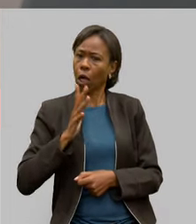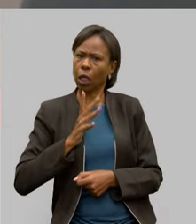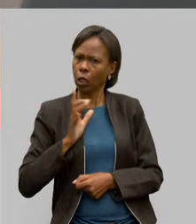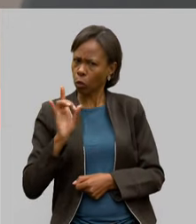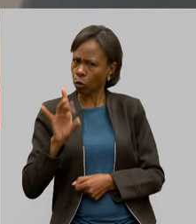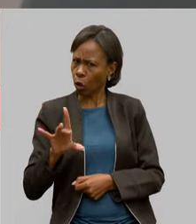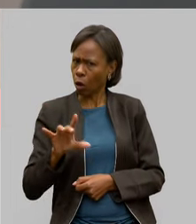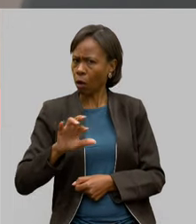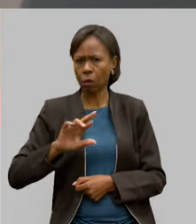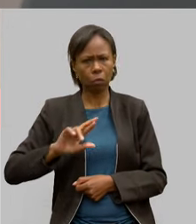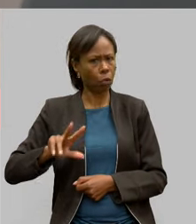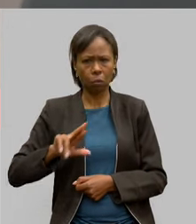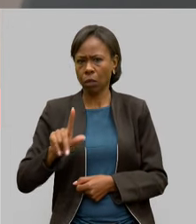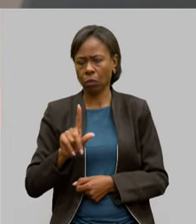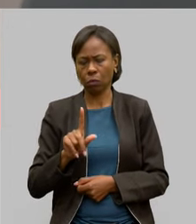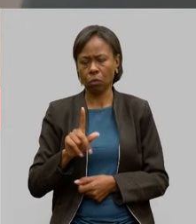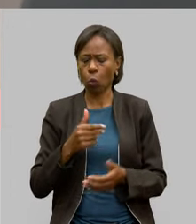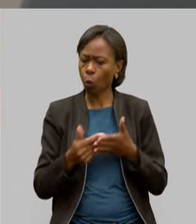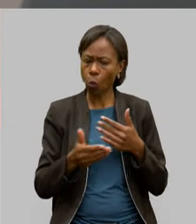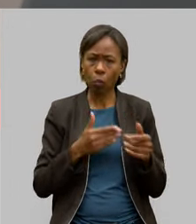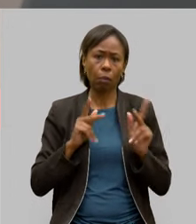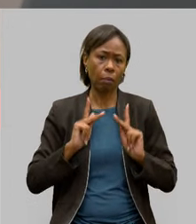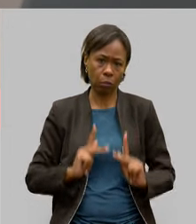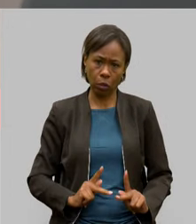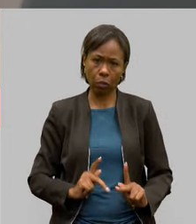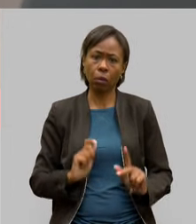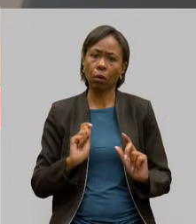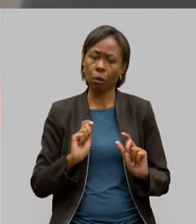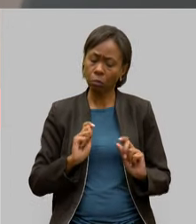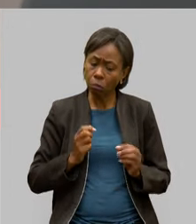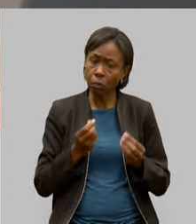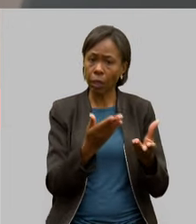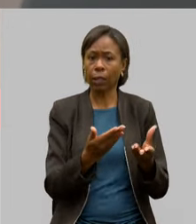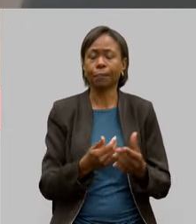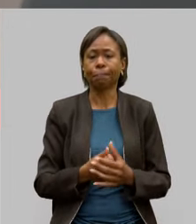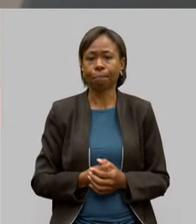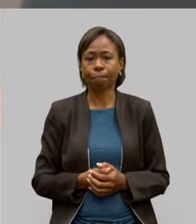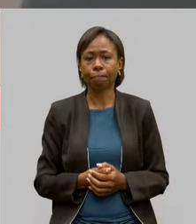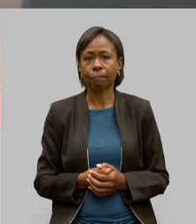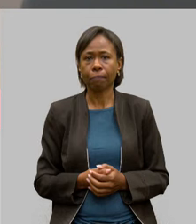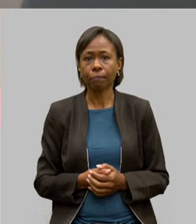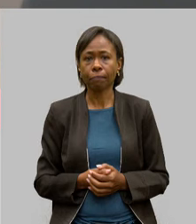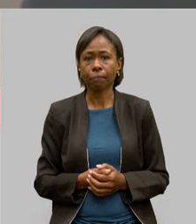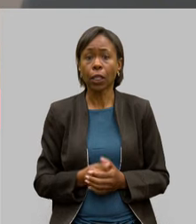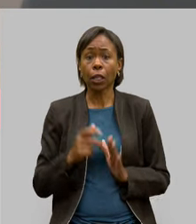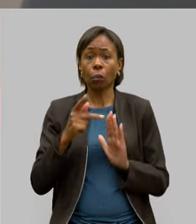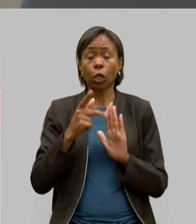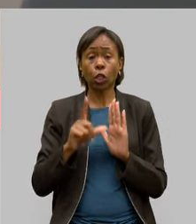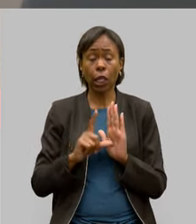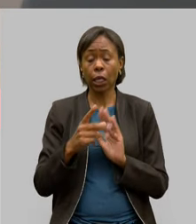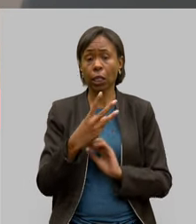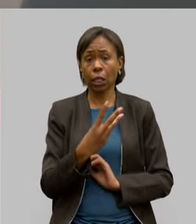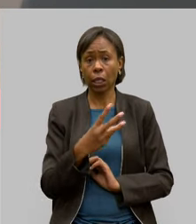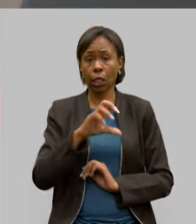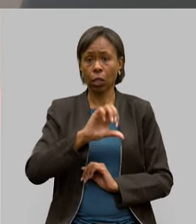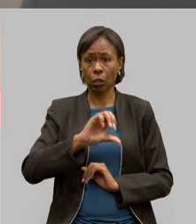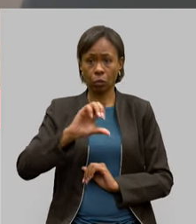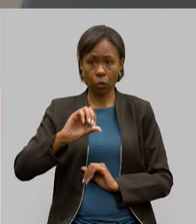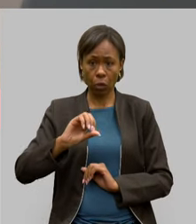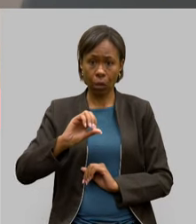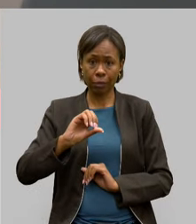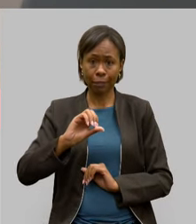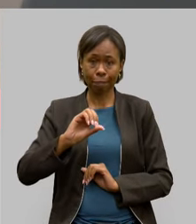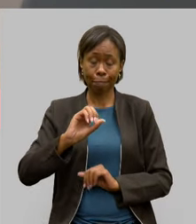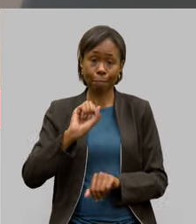cannabis eh Vale frisar também que o o projeto de lei 399 tá parado